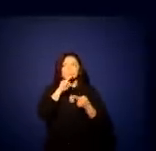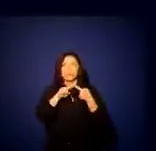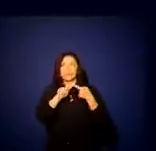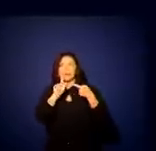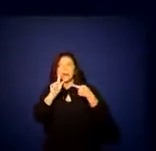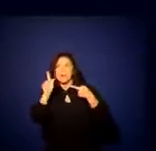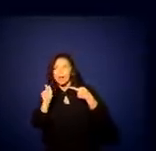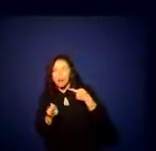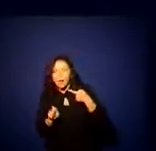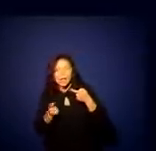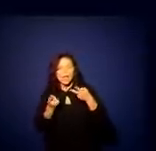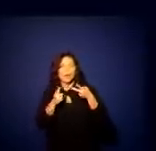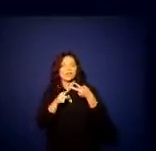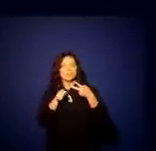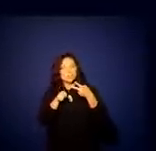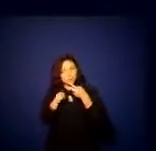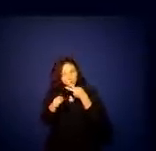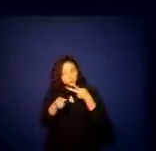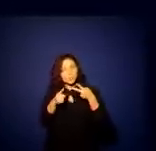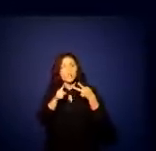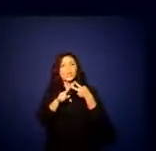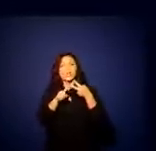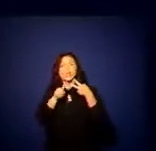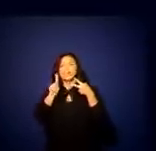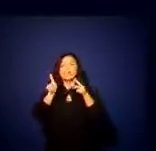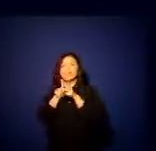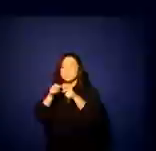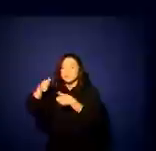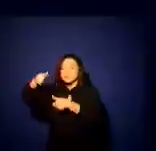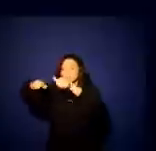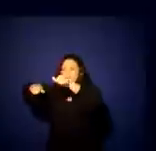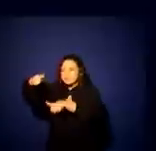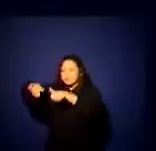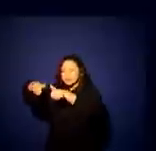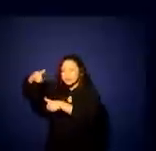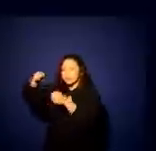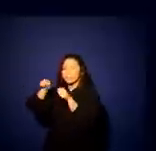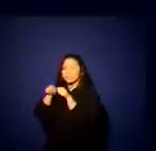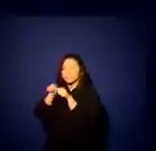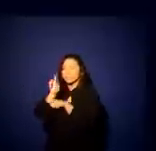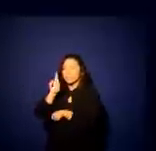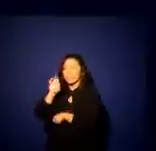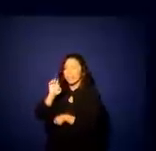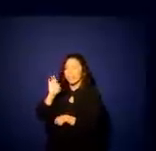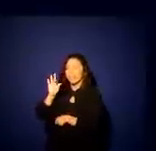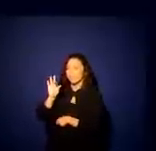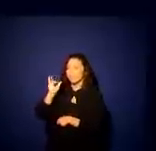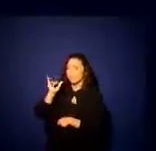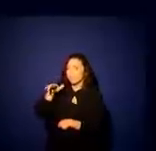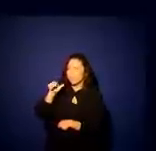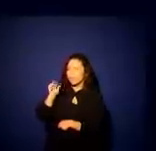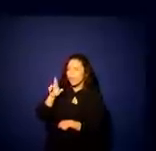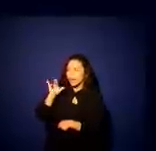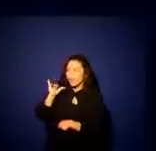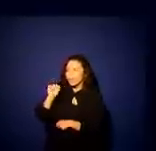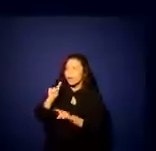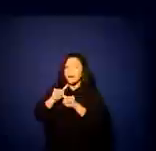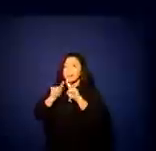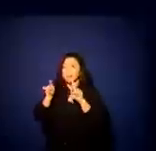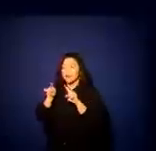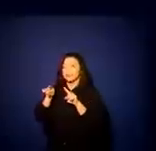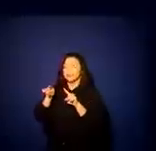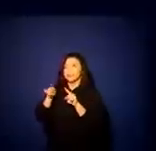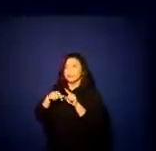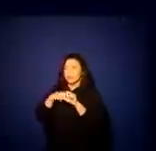vai ter uma série de novos investimentos eólica Chora que a gente tem que entender um pouquinho melhor qual vai ser o tamanho desse investimento Qual